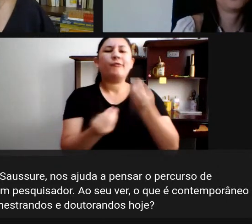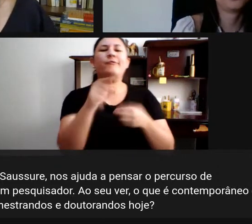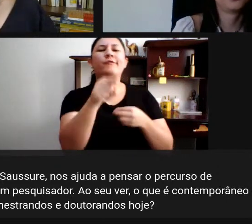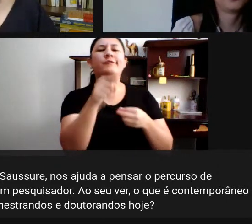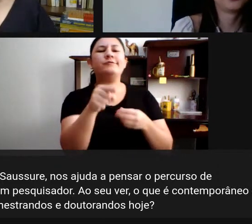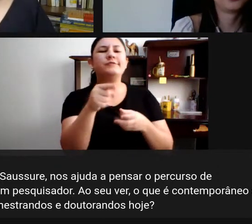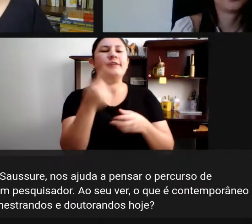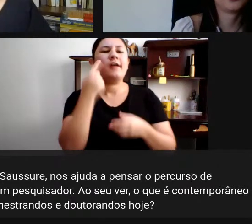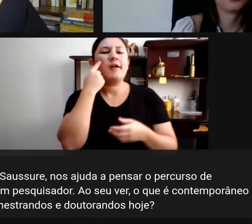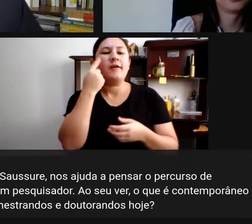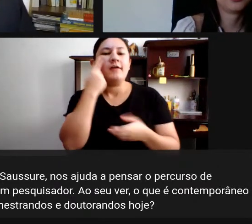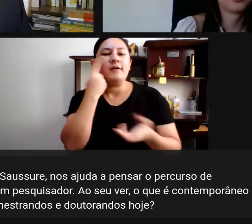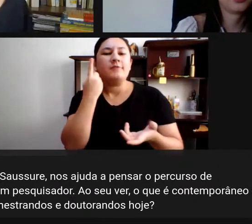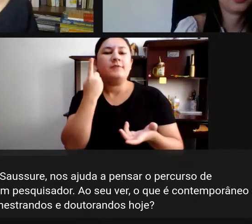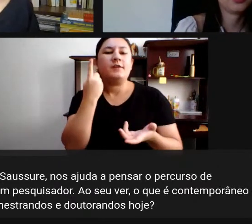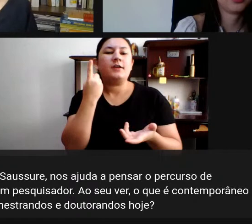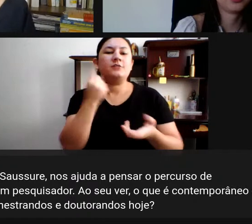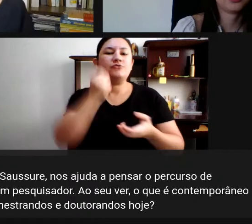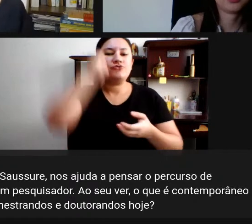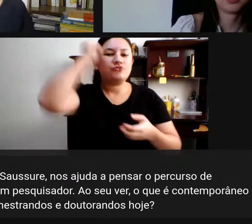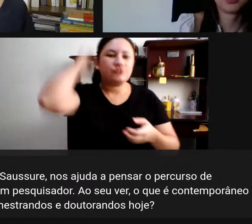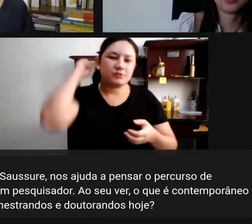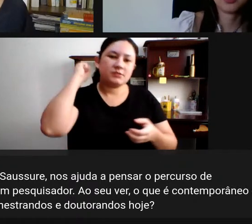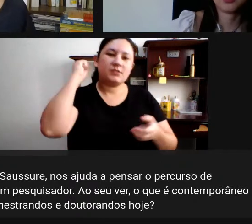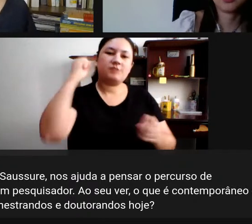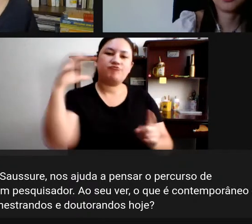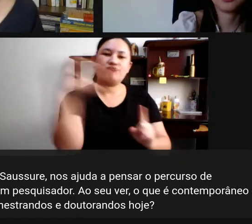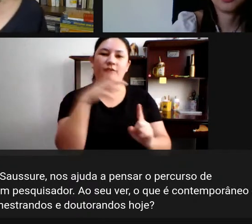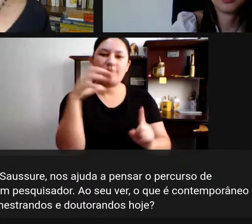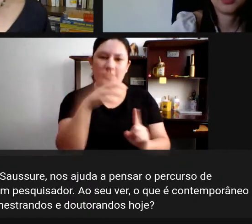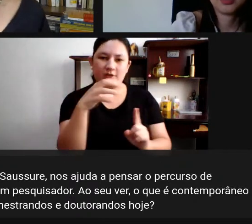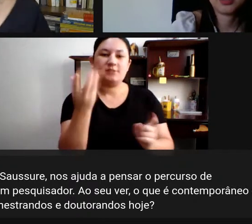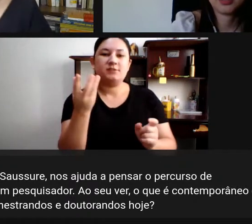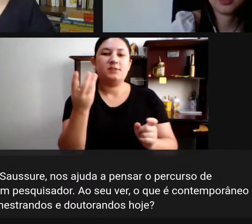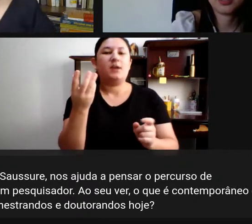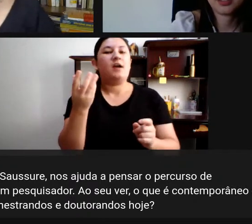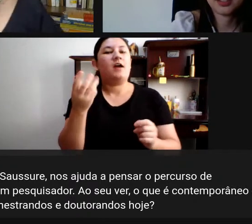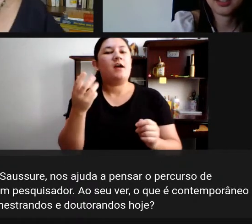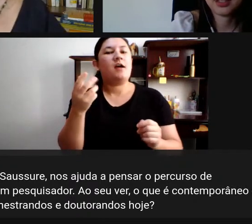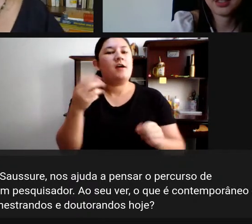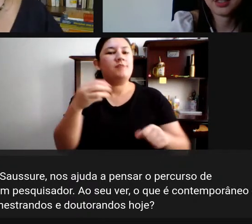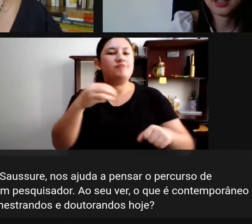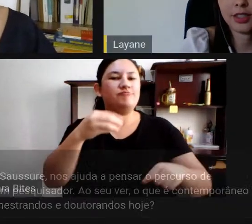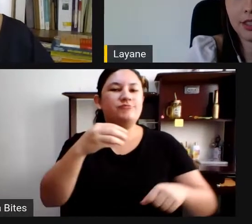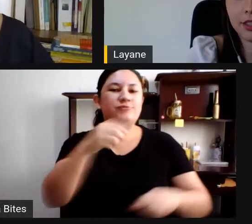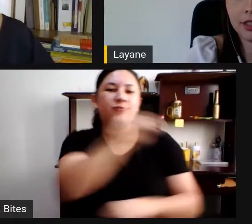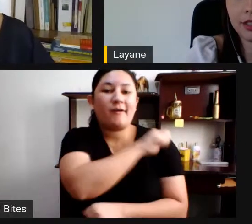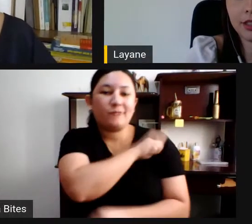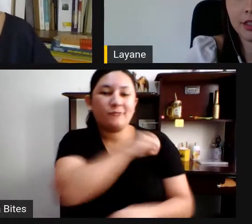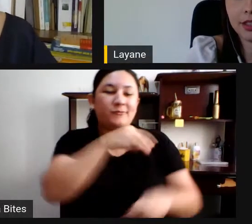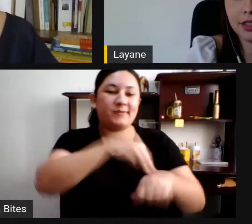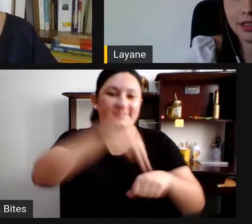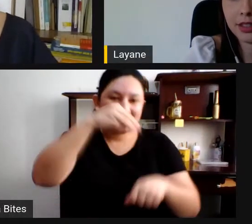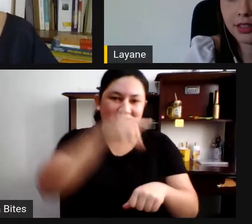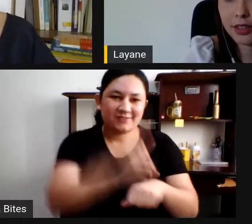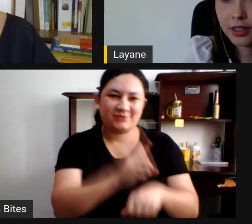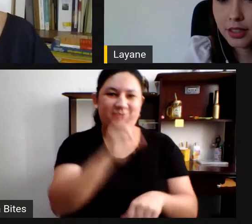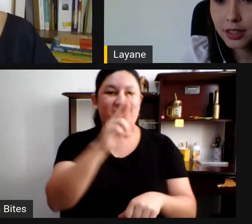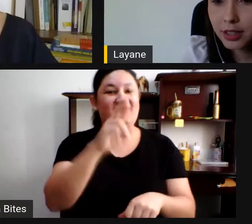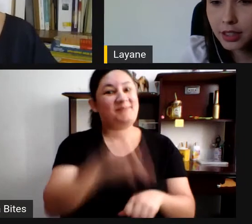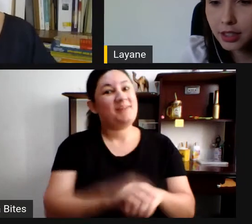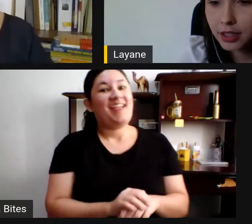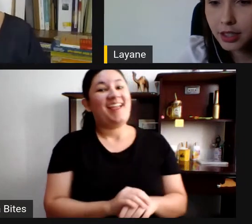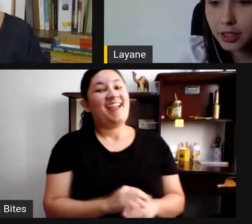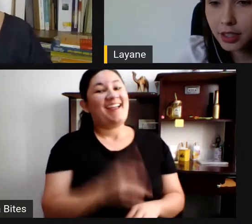olha é bem difícil dizer viu Lucas pergunta pergunta bastante delicada a sua